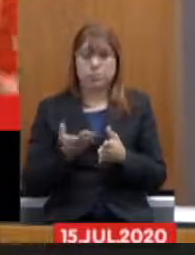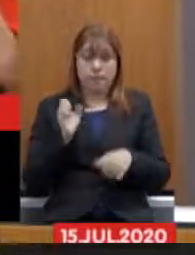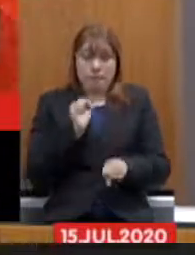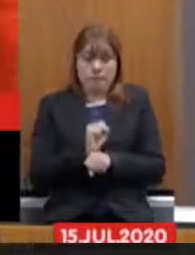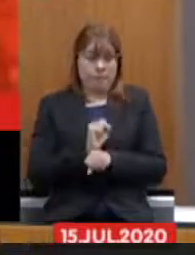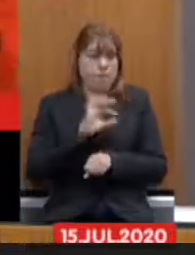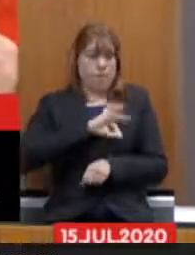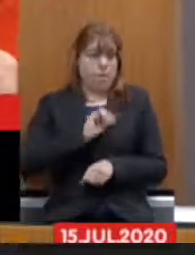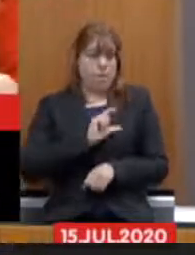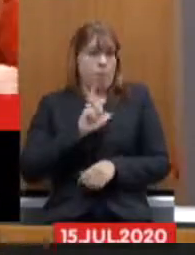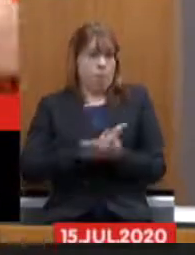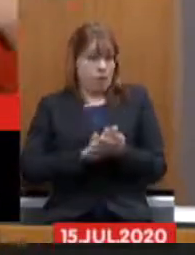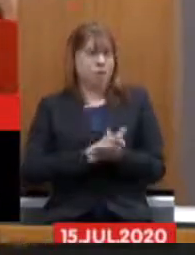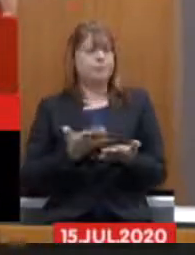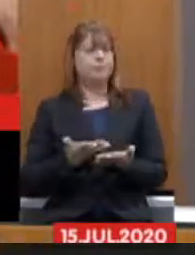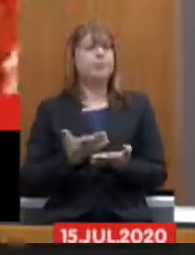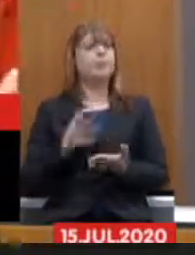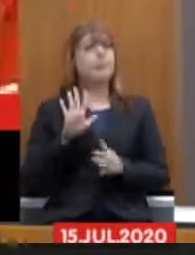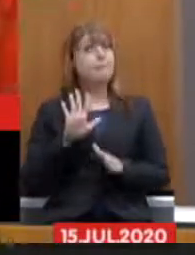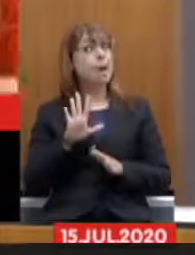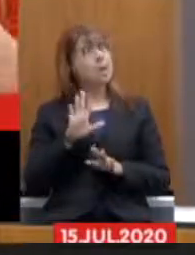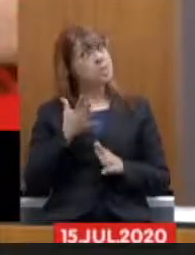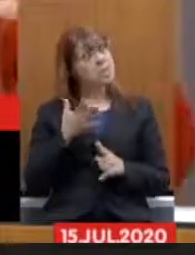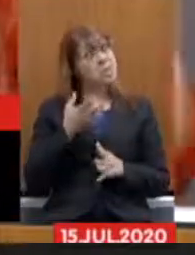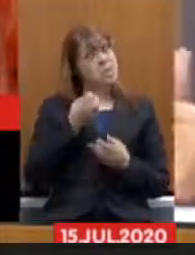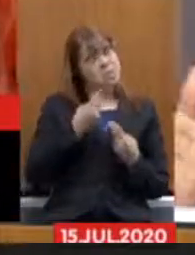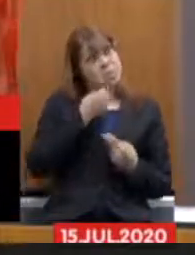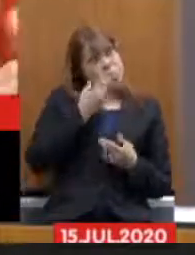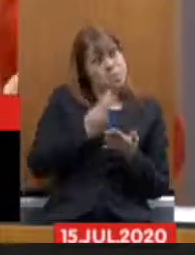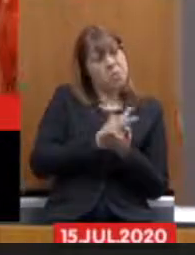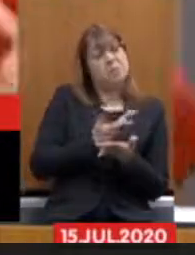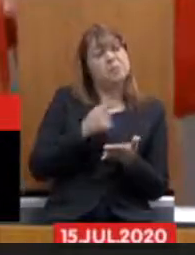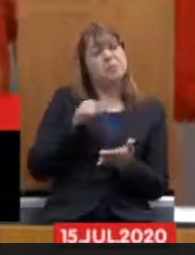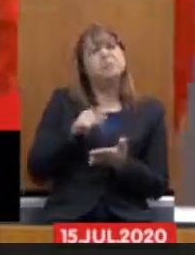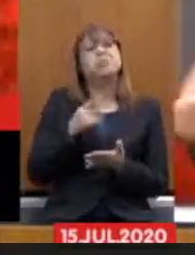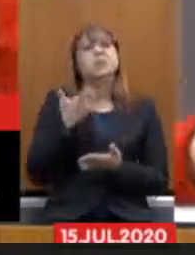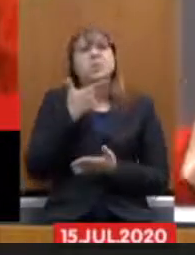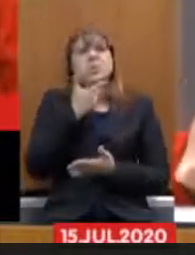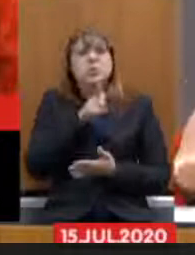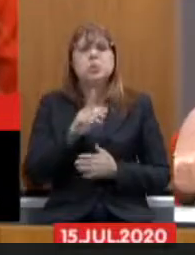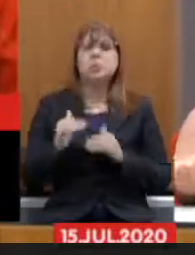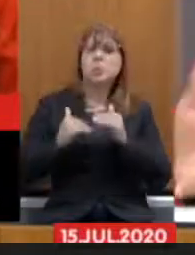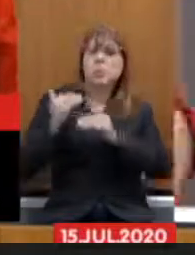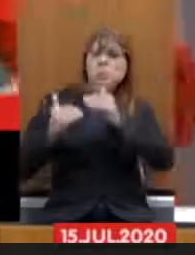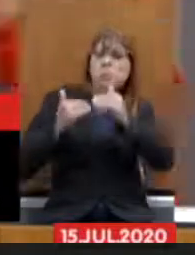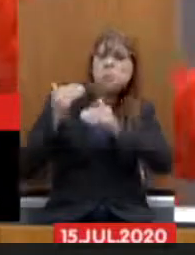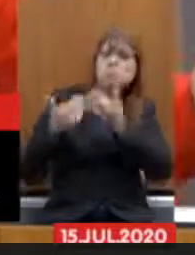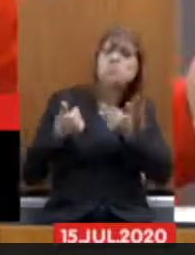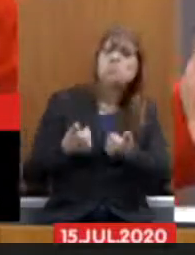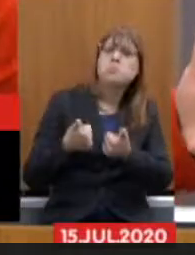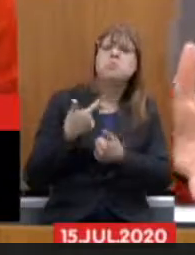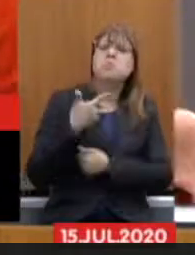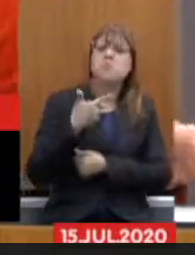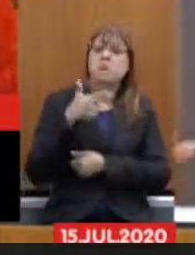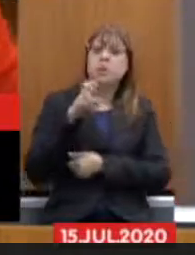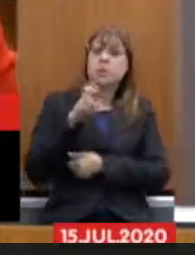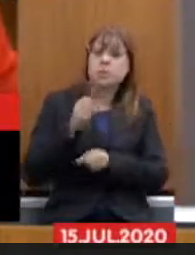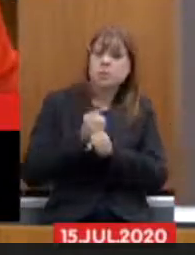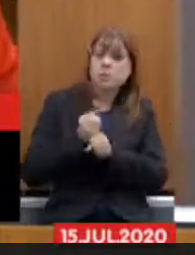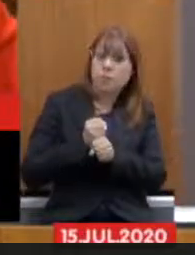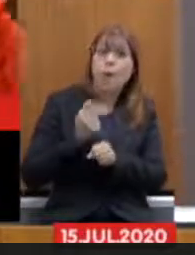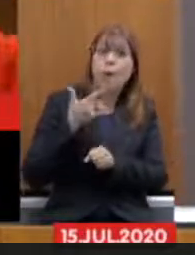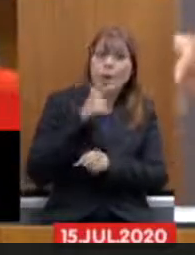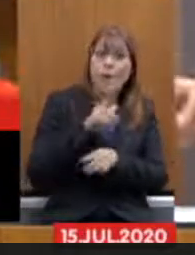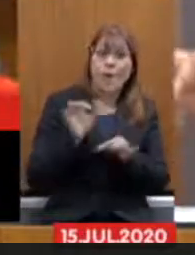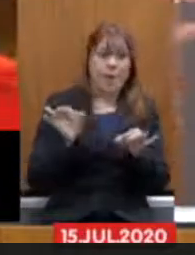congelados mas numa hipótese bem otimista essa professora conseguiu andar muito na sua carreira os seus 25 anos e